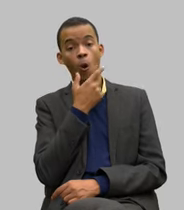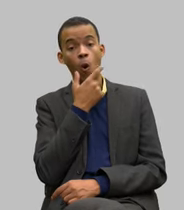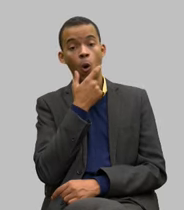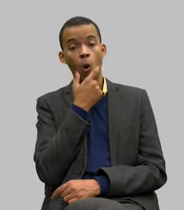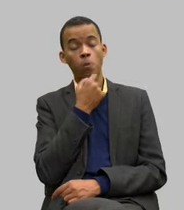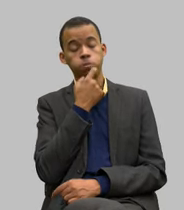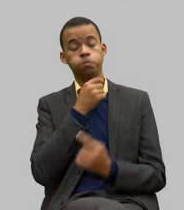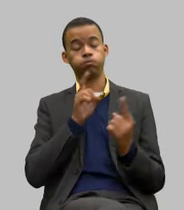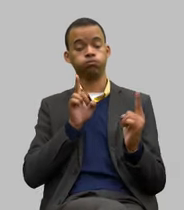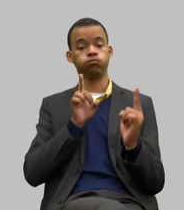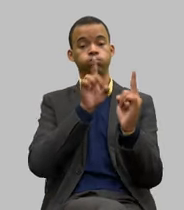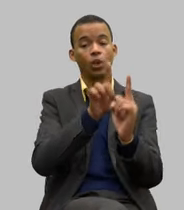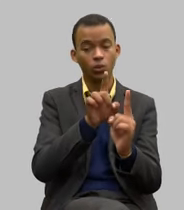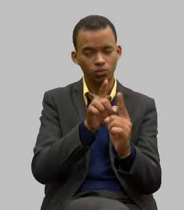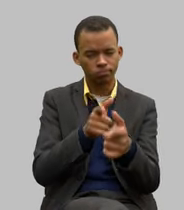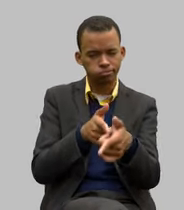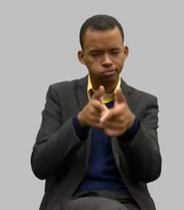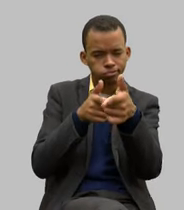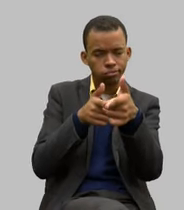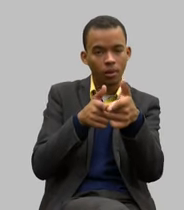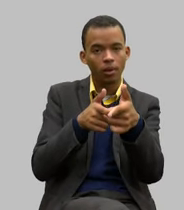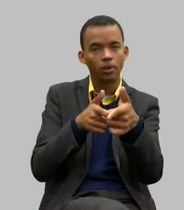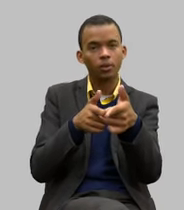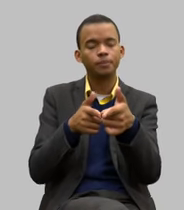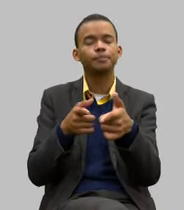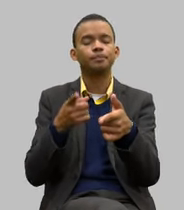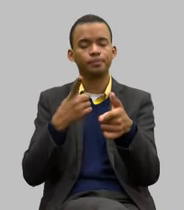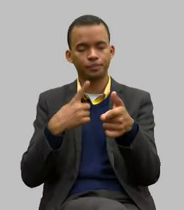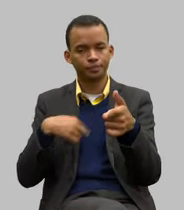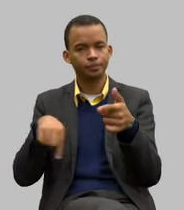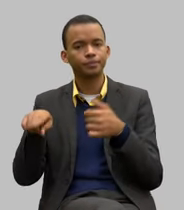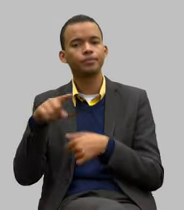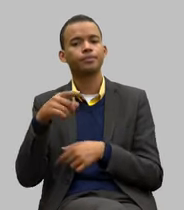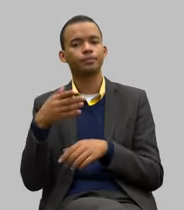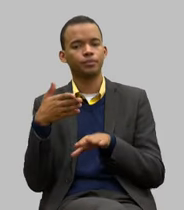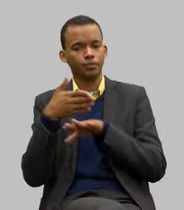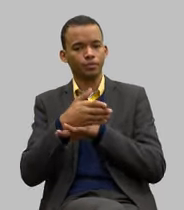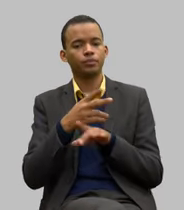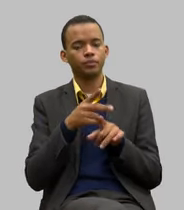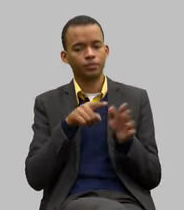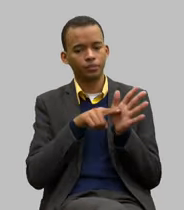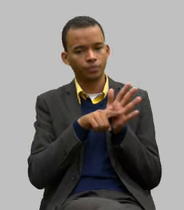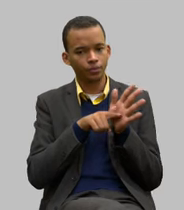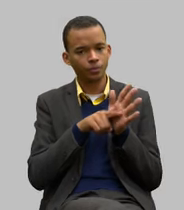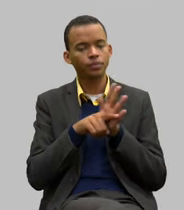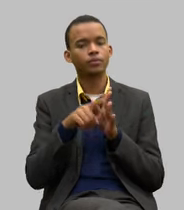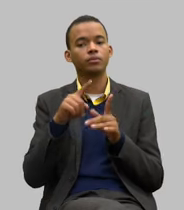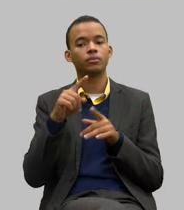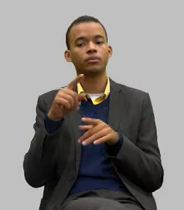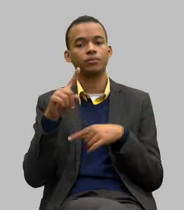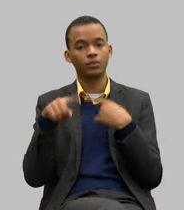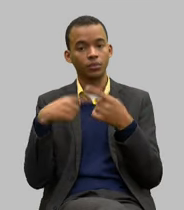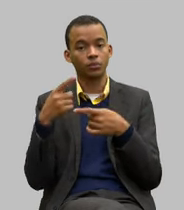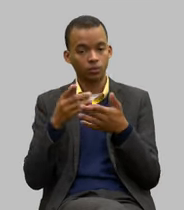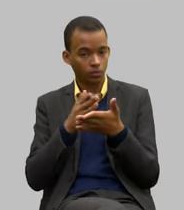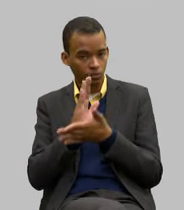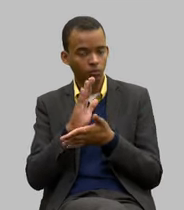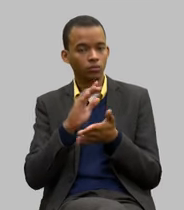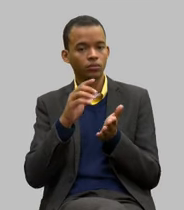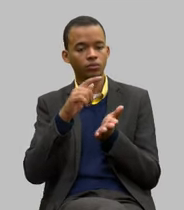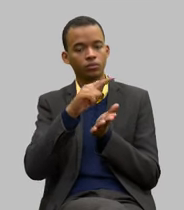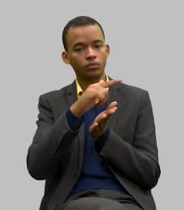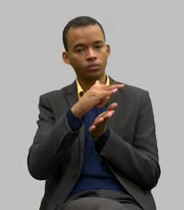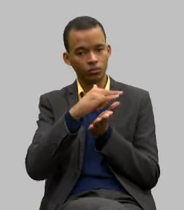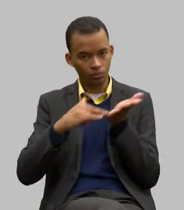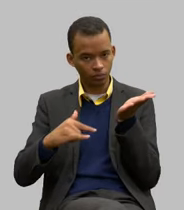a resguarda dela fizemos o levantamento ontem aprovamos um requerimento aqui pedindo a nossa procuradora